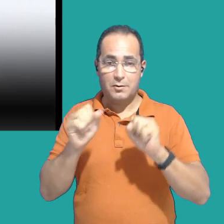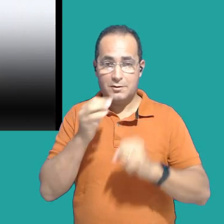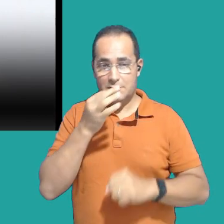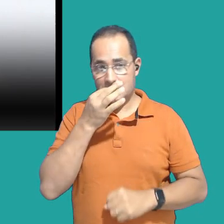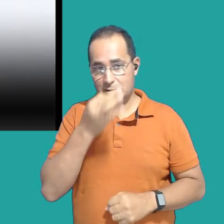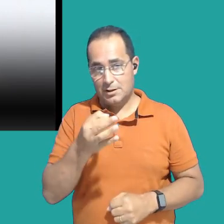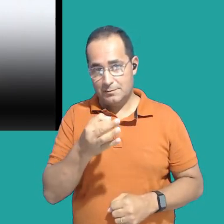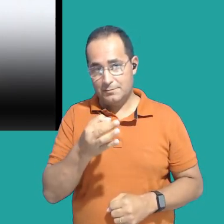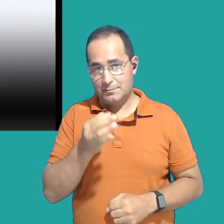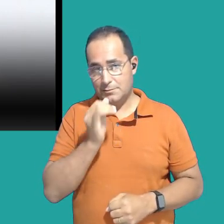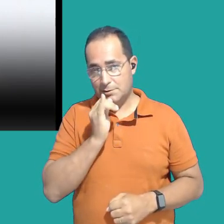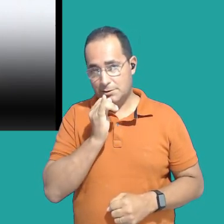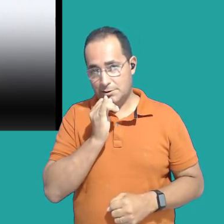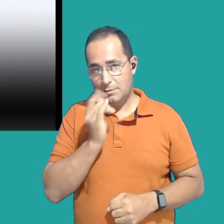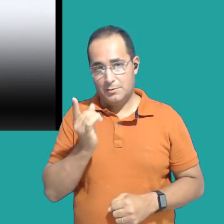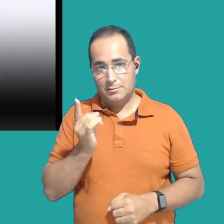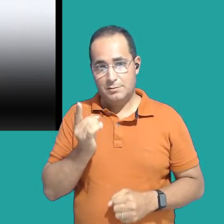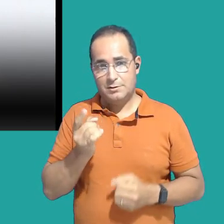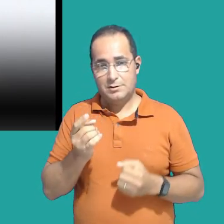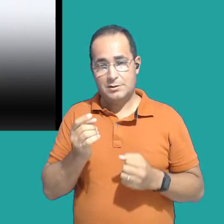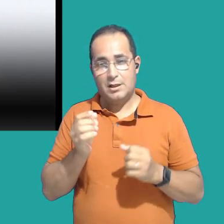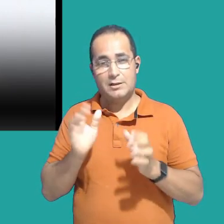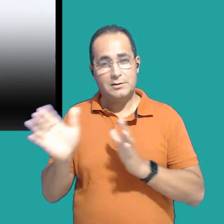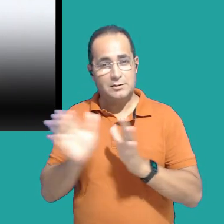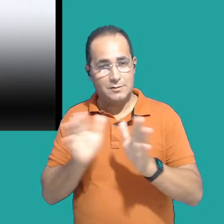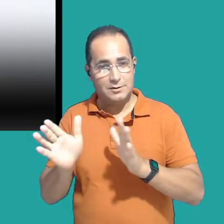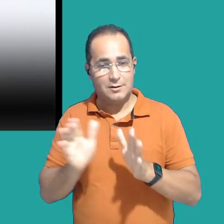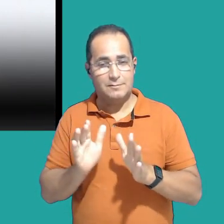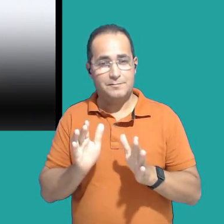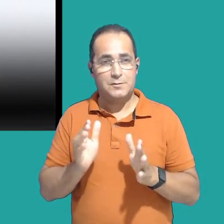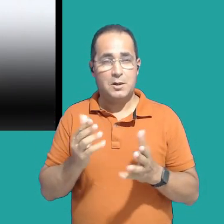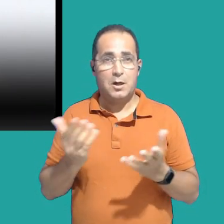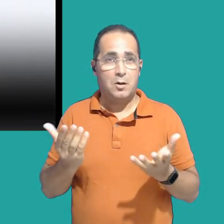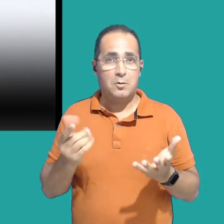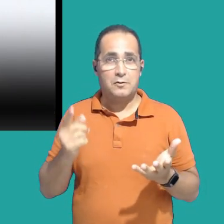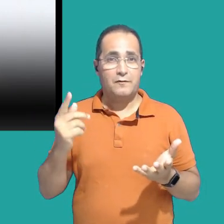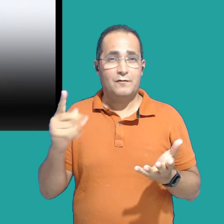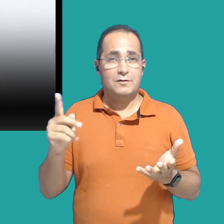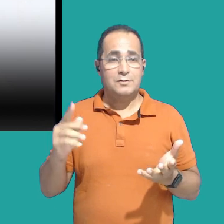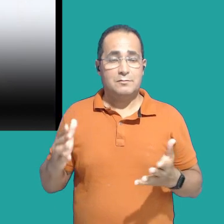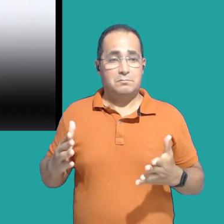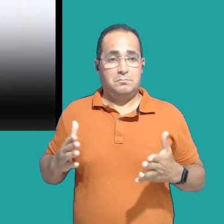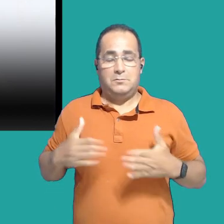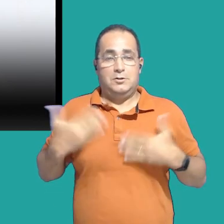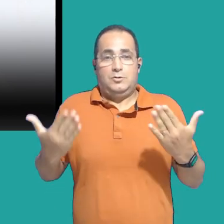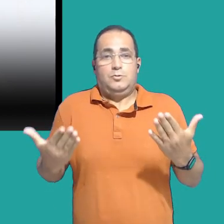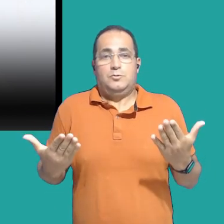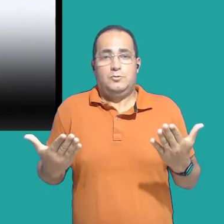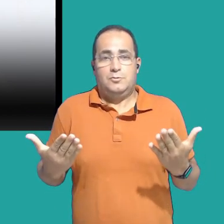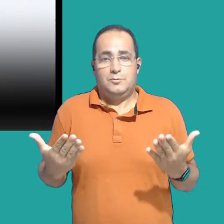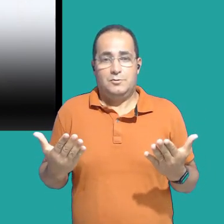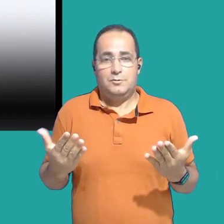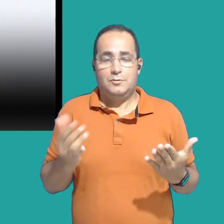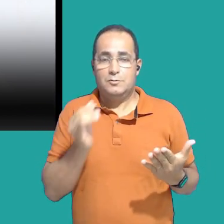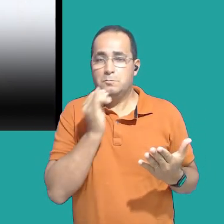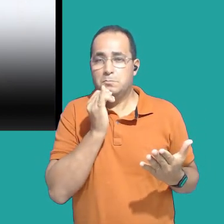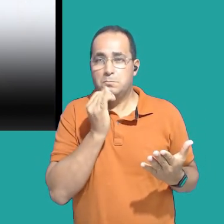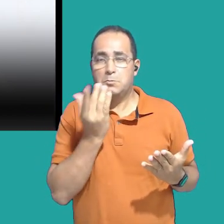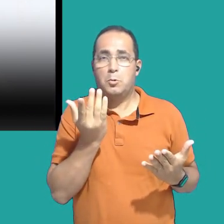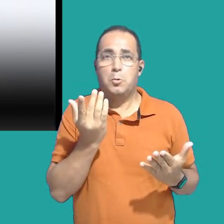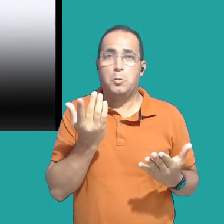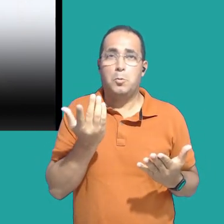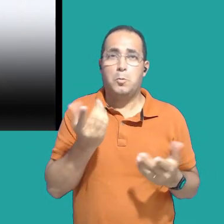pode citar um exemplo de disponibilidade e acessibilidade, né? Algo que você se surpreendeu, assim. Citar